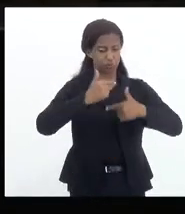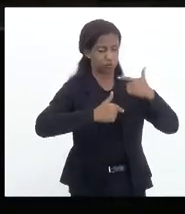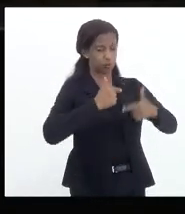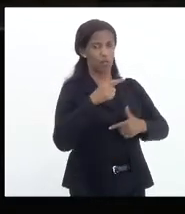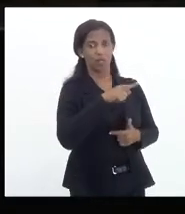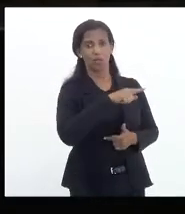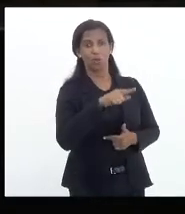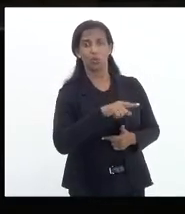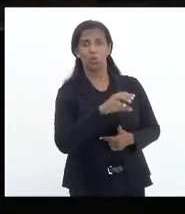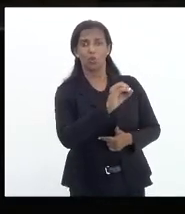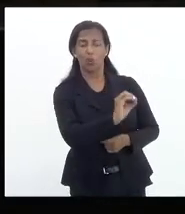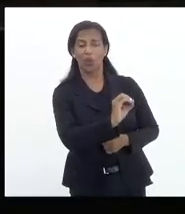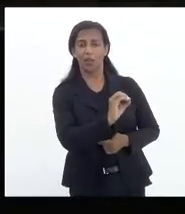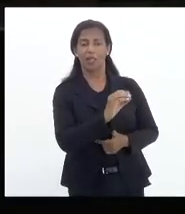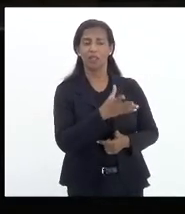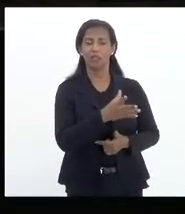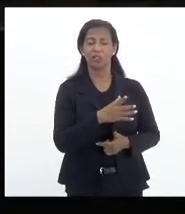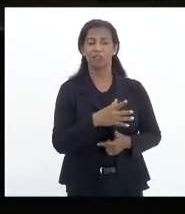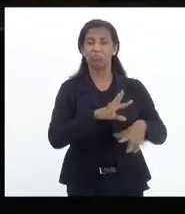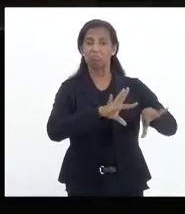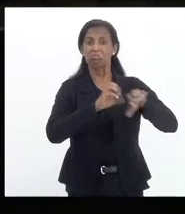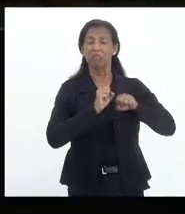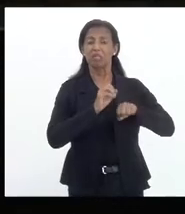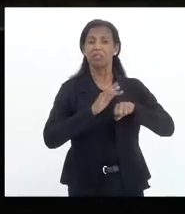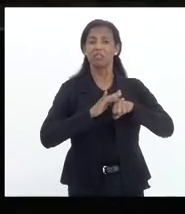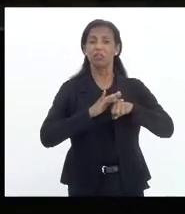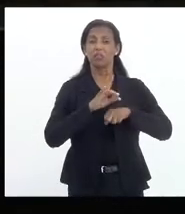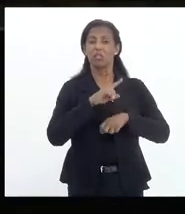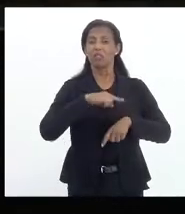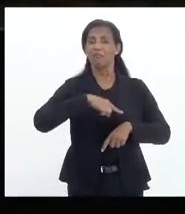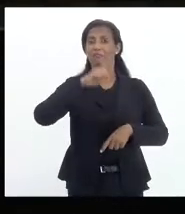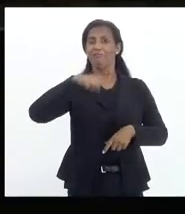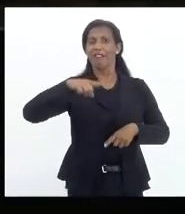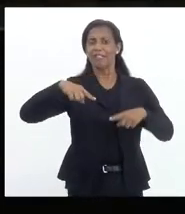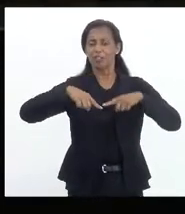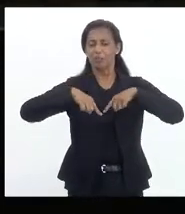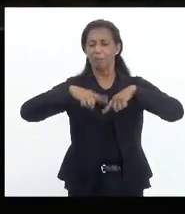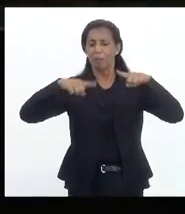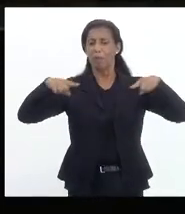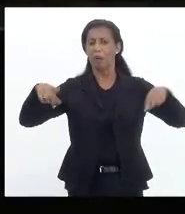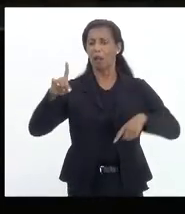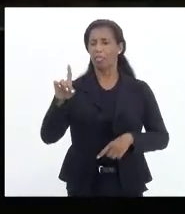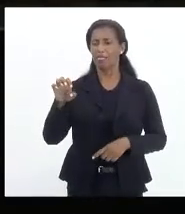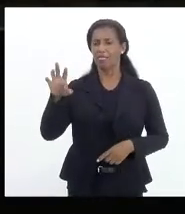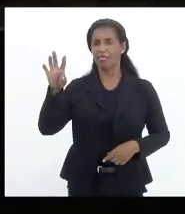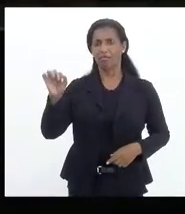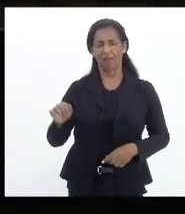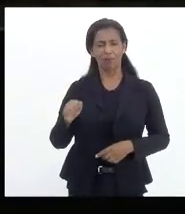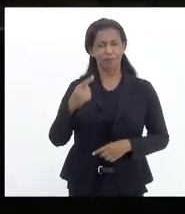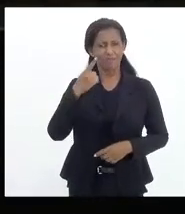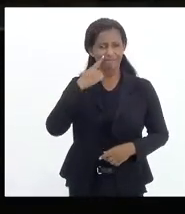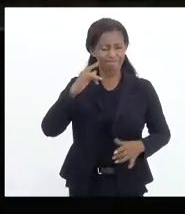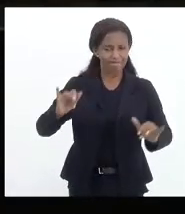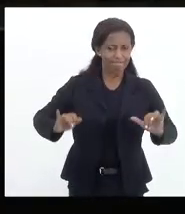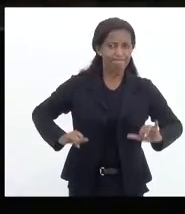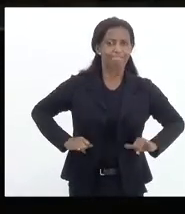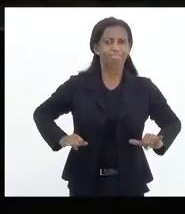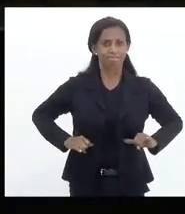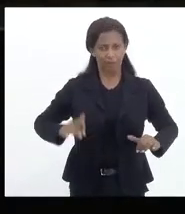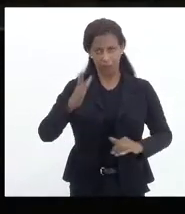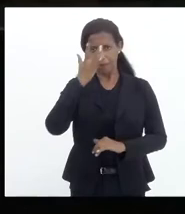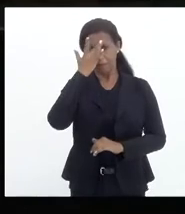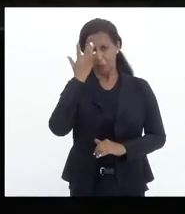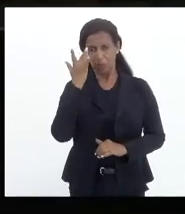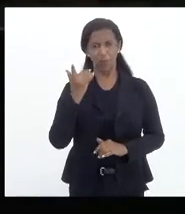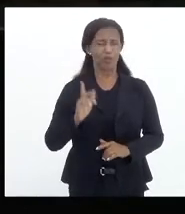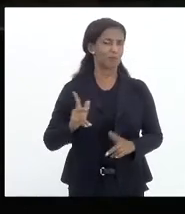da zona oeste acometida por essa variante Delta viu de perto o sofrimento que eu passei de ver as pessoas também estão